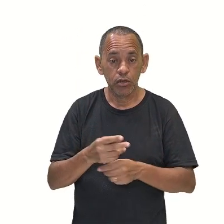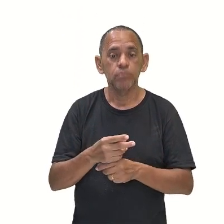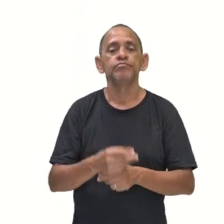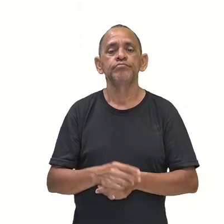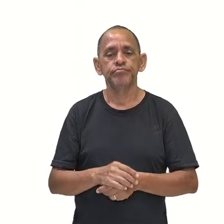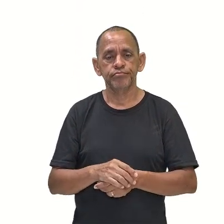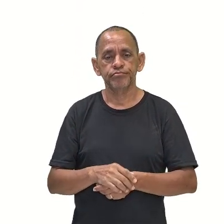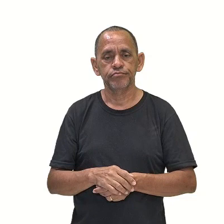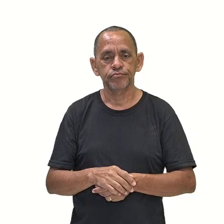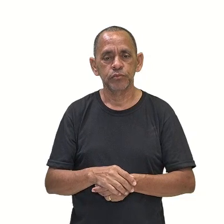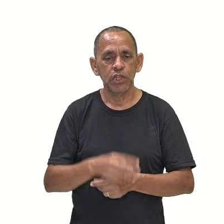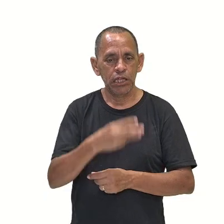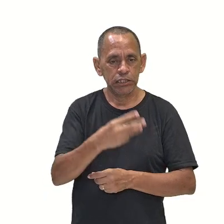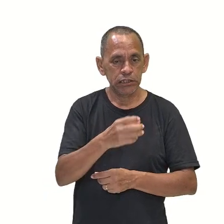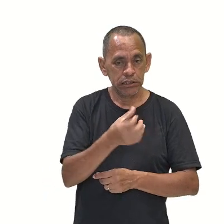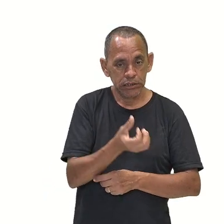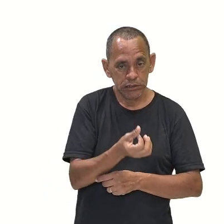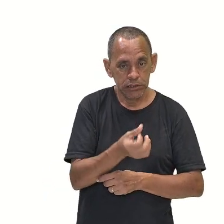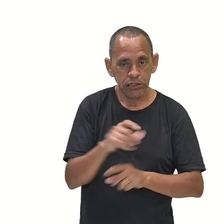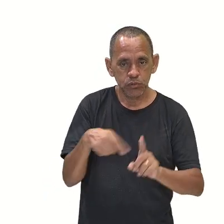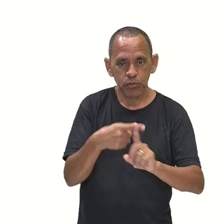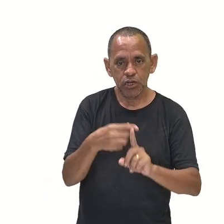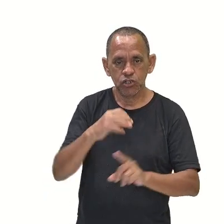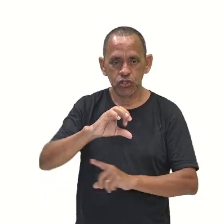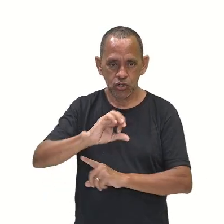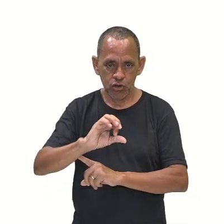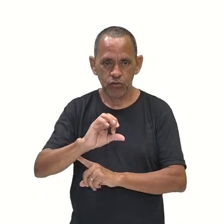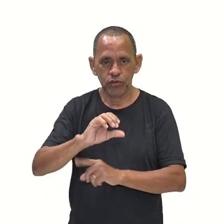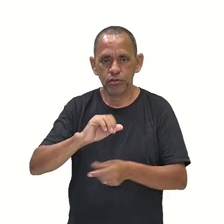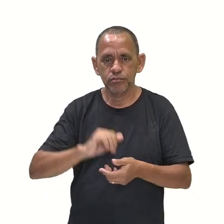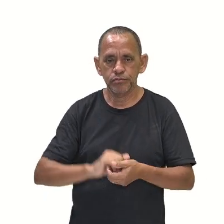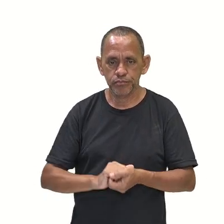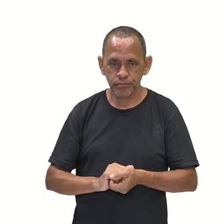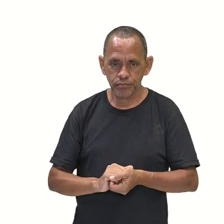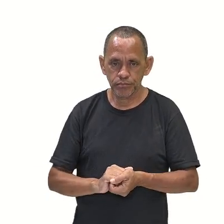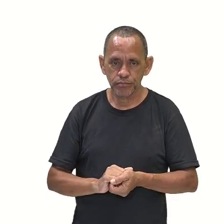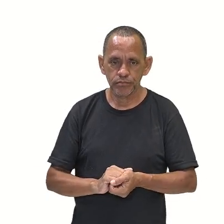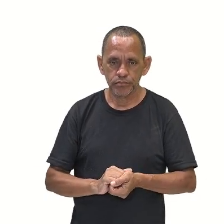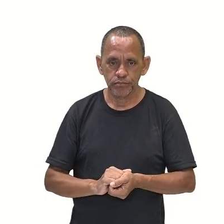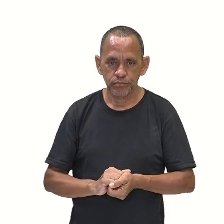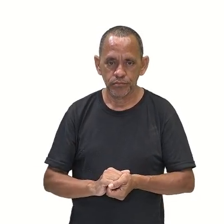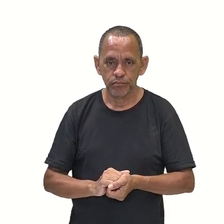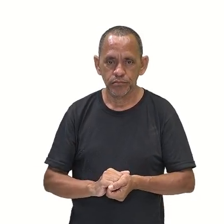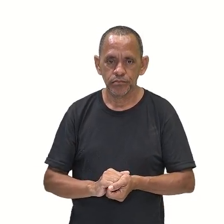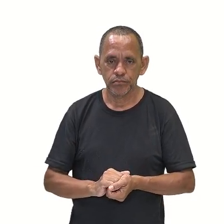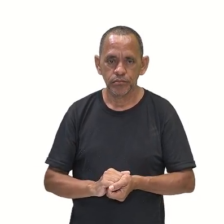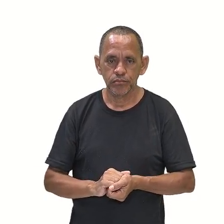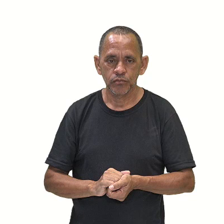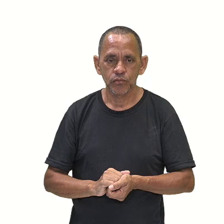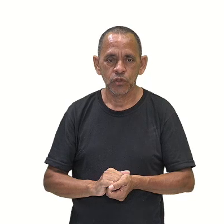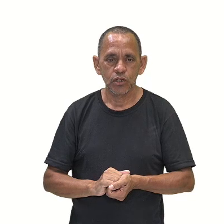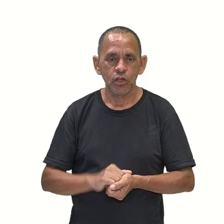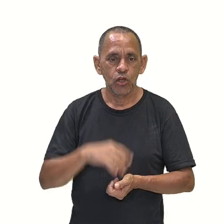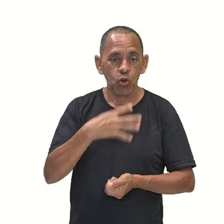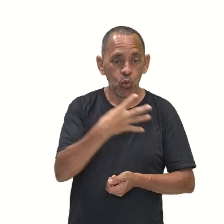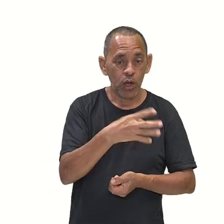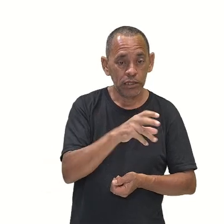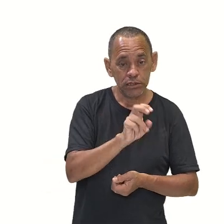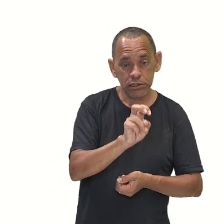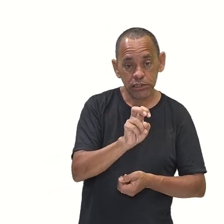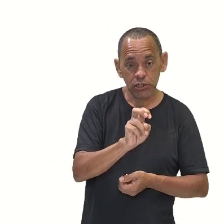de fato, nós vamos ter o quê? 45 vai ser o quê? Igual, por